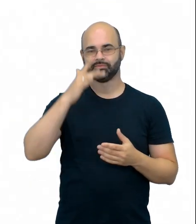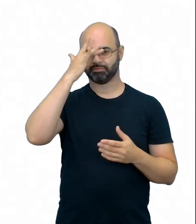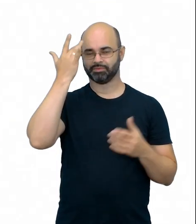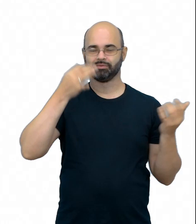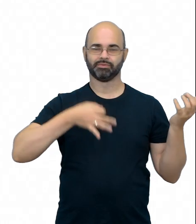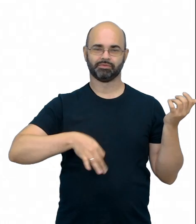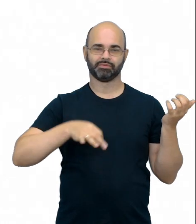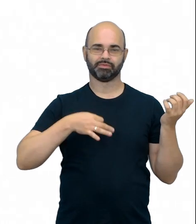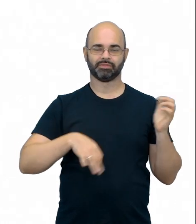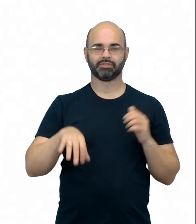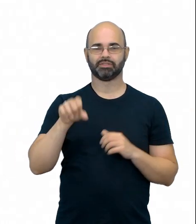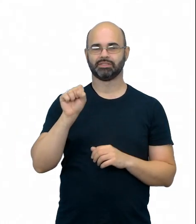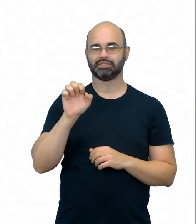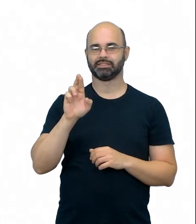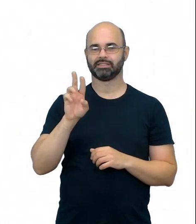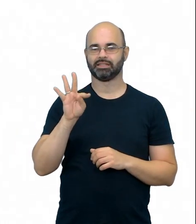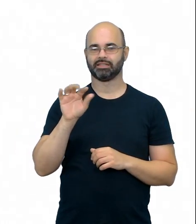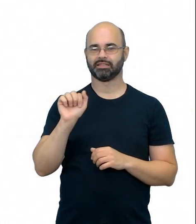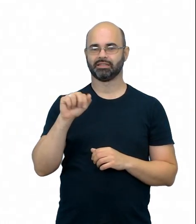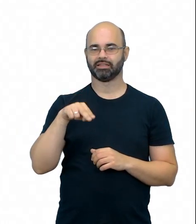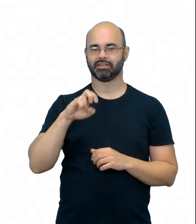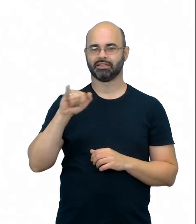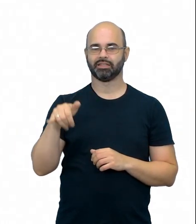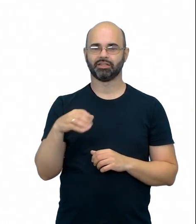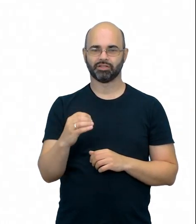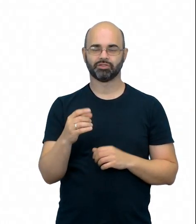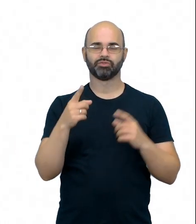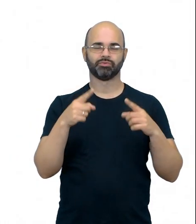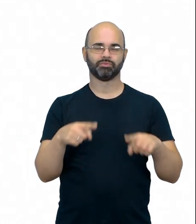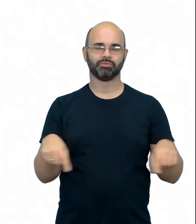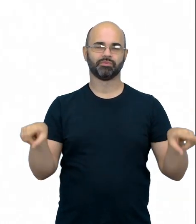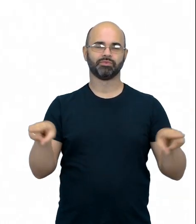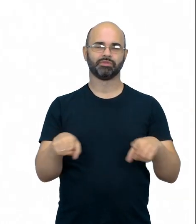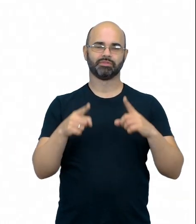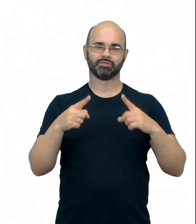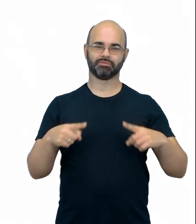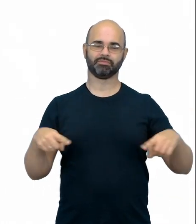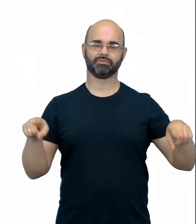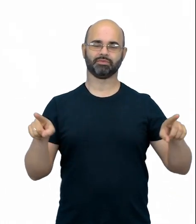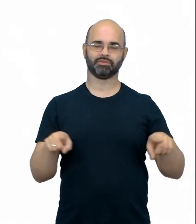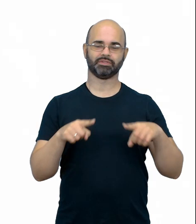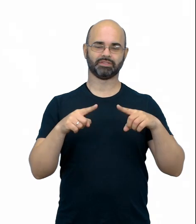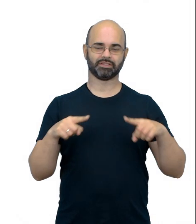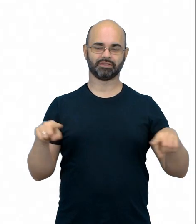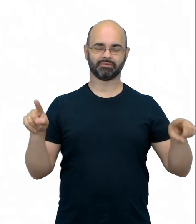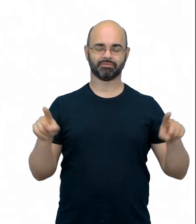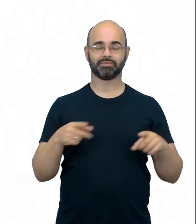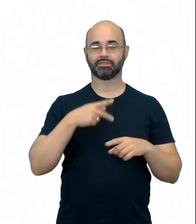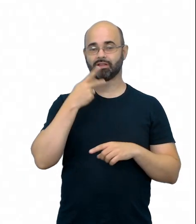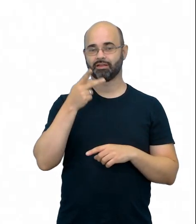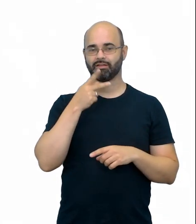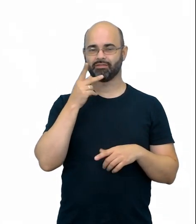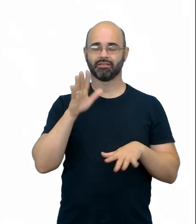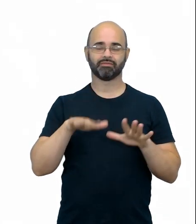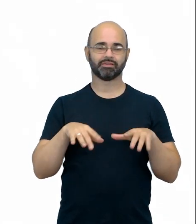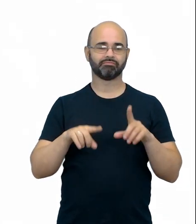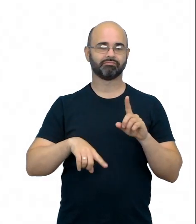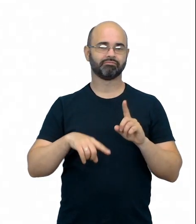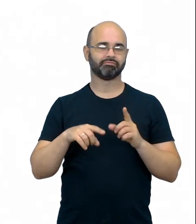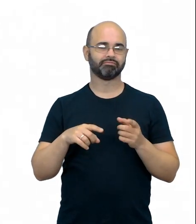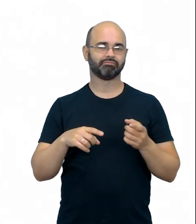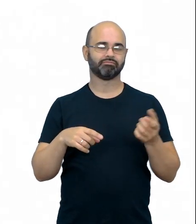né? Empregando a musicalidade, o ritmo que o tema exige, às vezes utilizando o instrumento que ele tem ali com